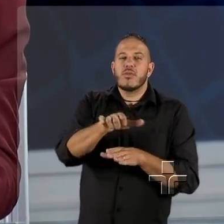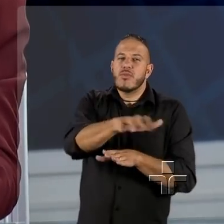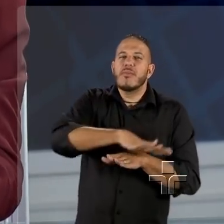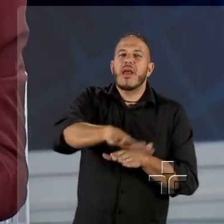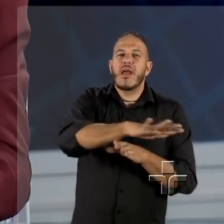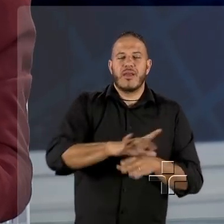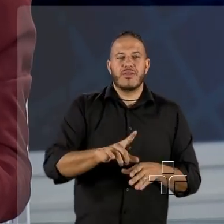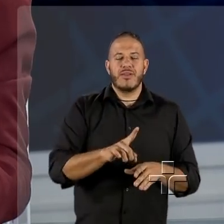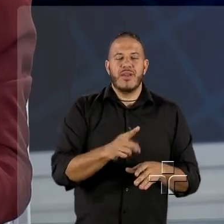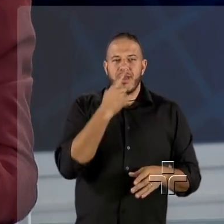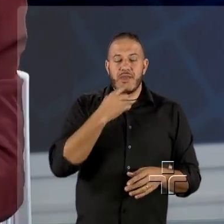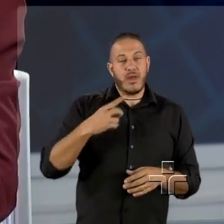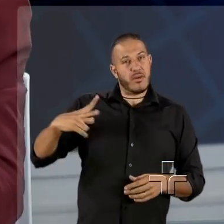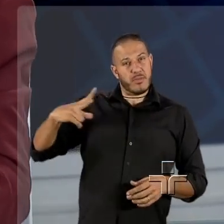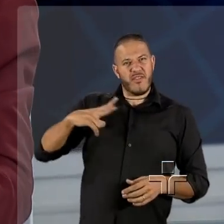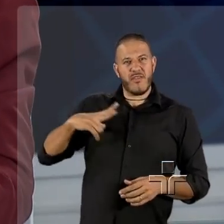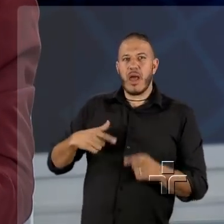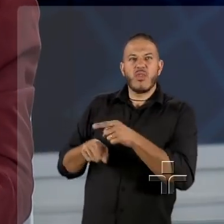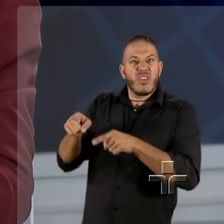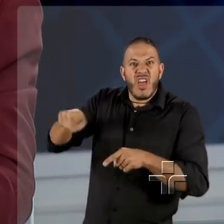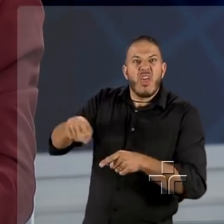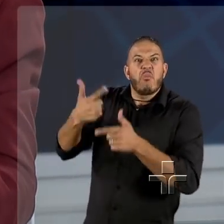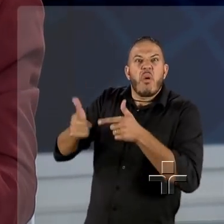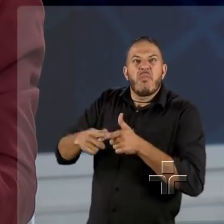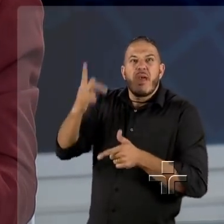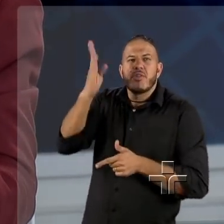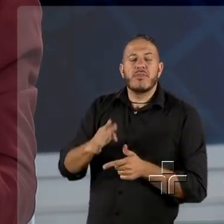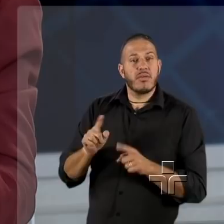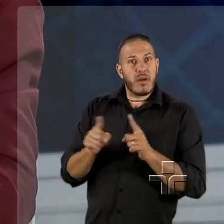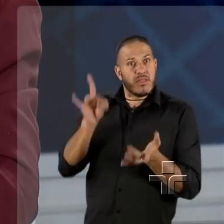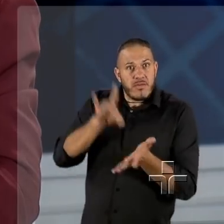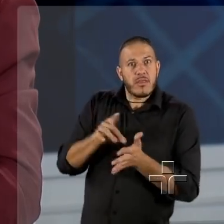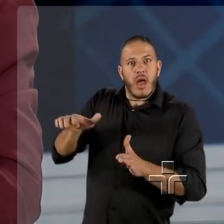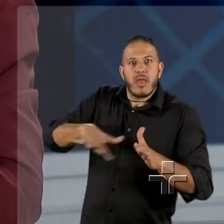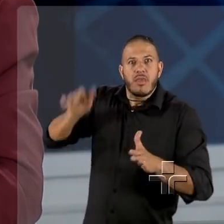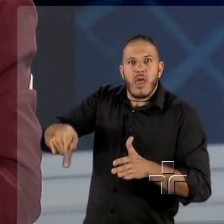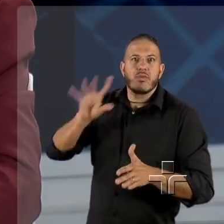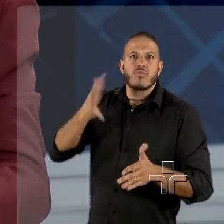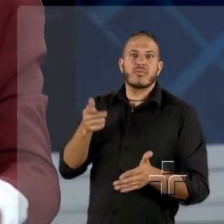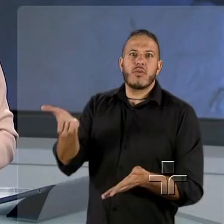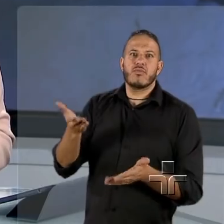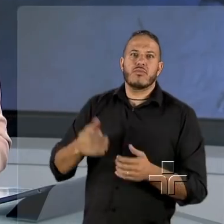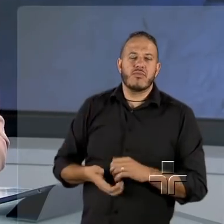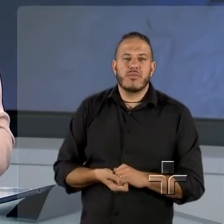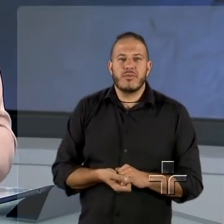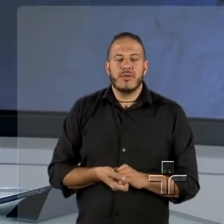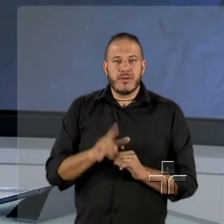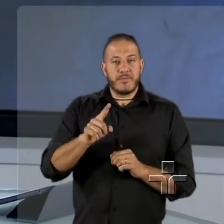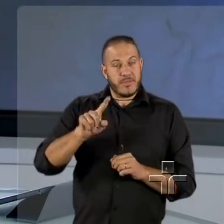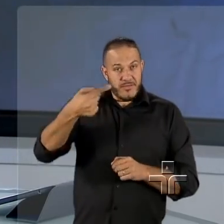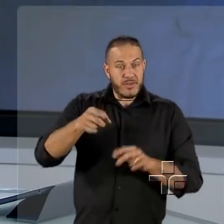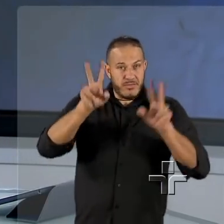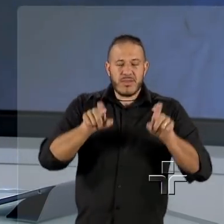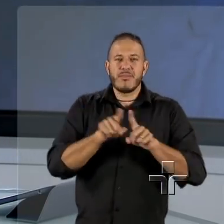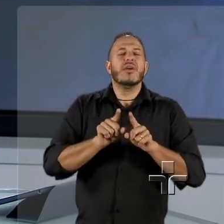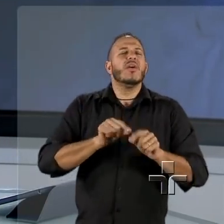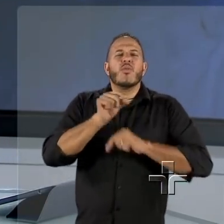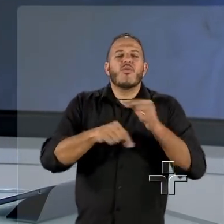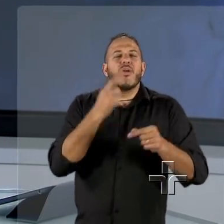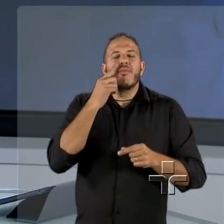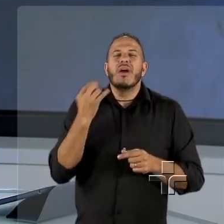lado e o ensino básico do outro. E, portanto, não cumpre sua função, inclusive porque tem corrupção e rouba, voltando à matéria